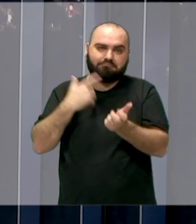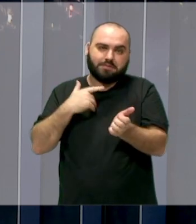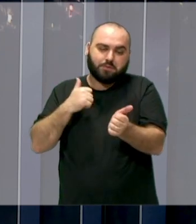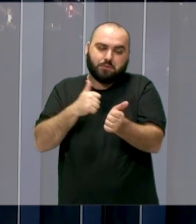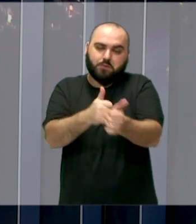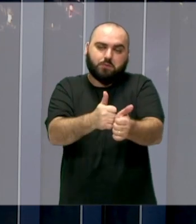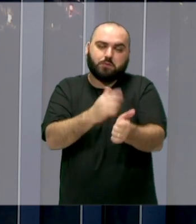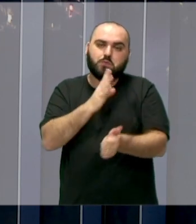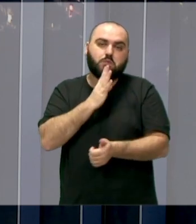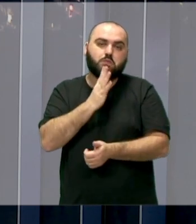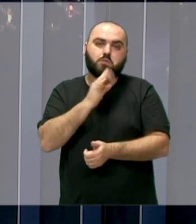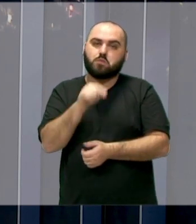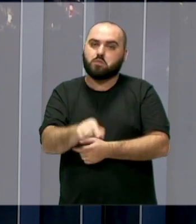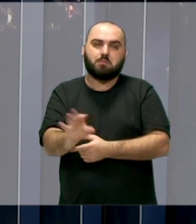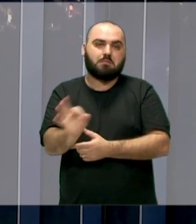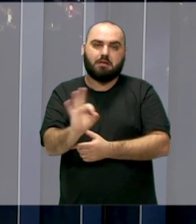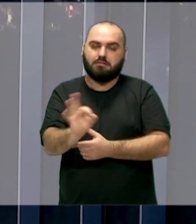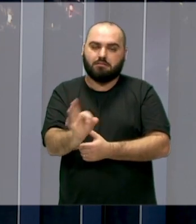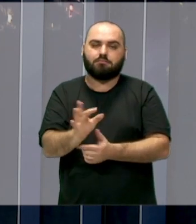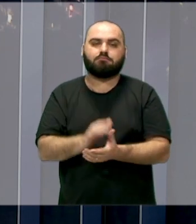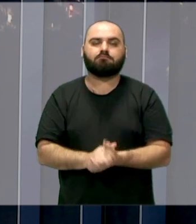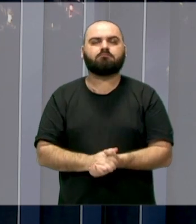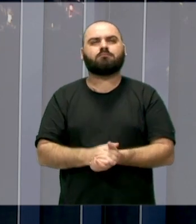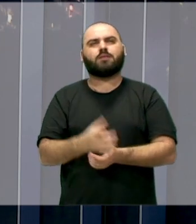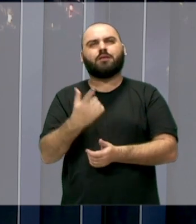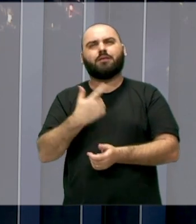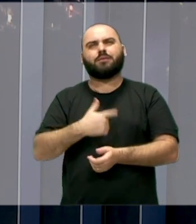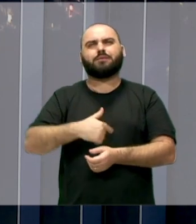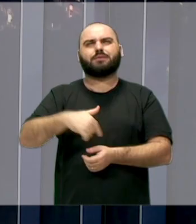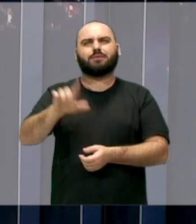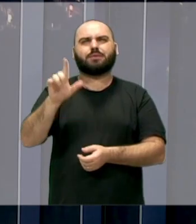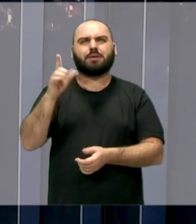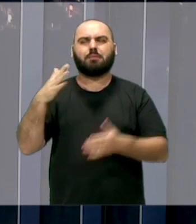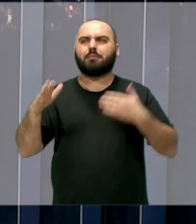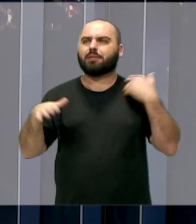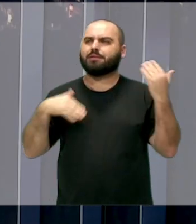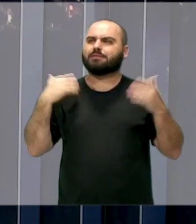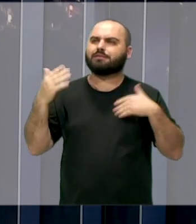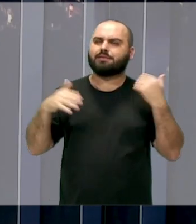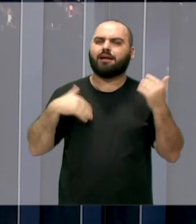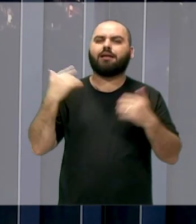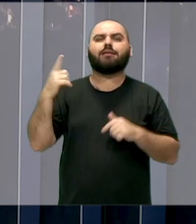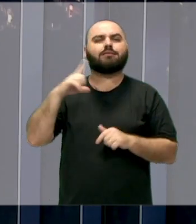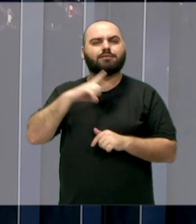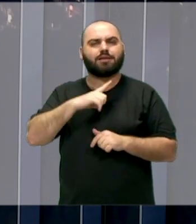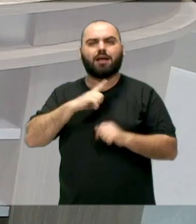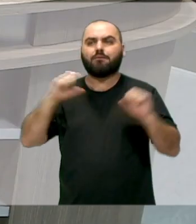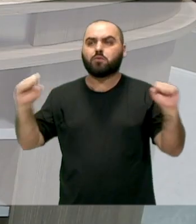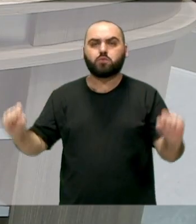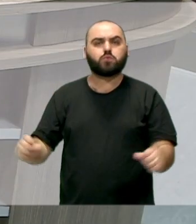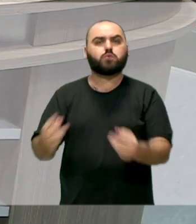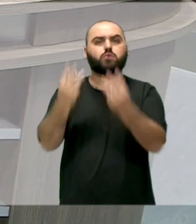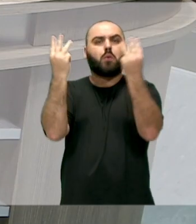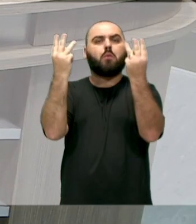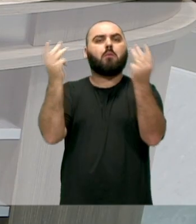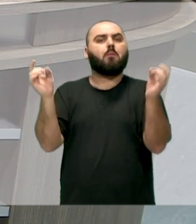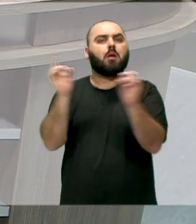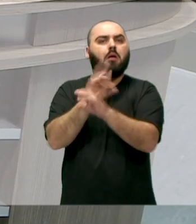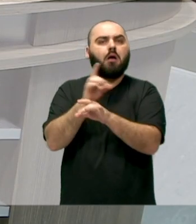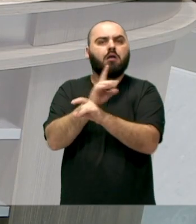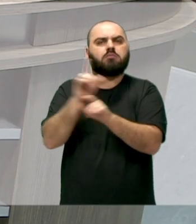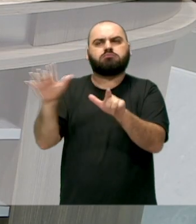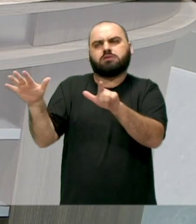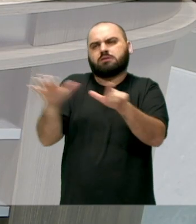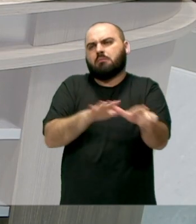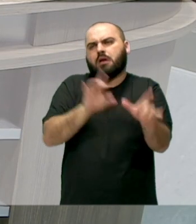os conhecia. Daí eu fui, acho que passear no Mole e estava tendo um show de encerramento de uma